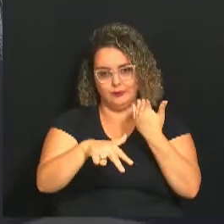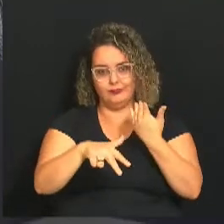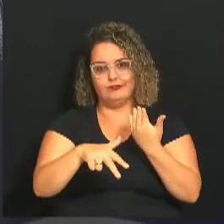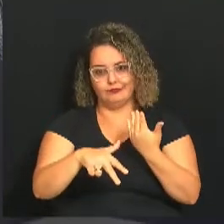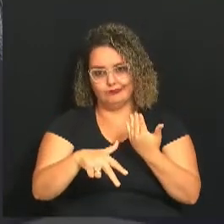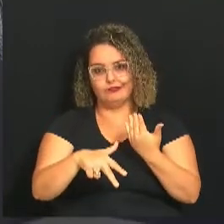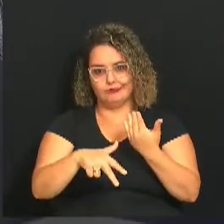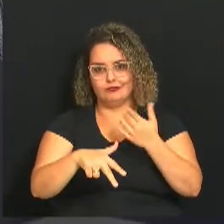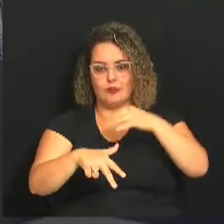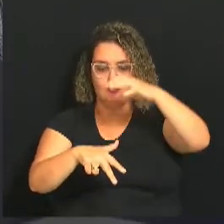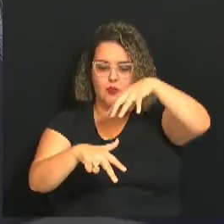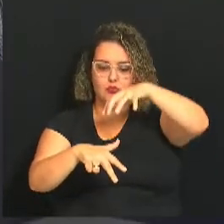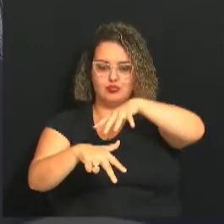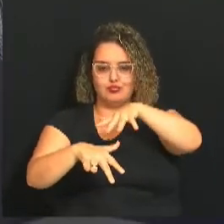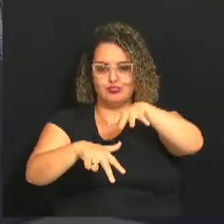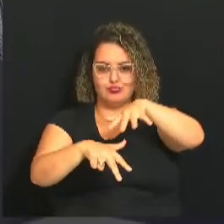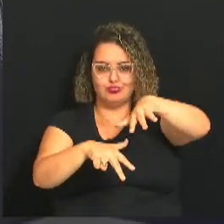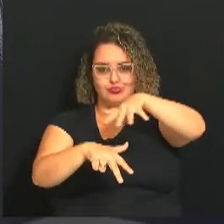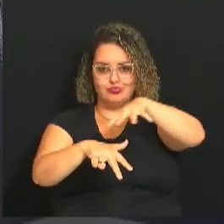né, eventos